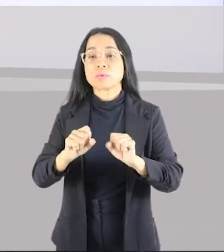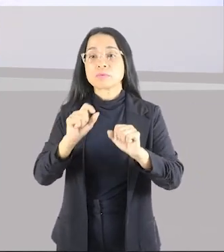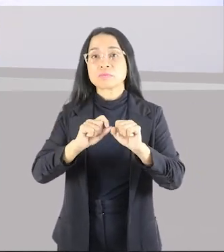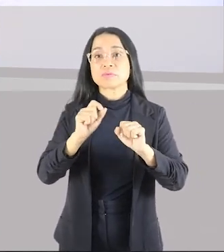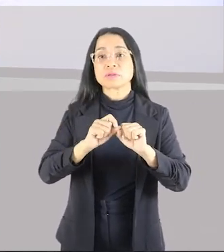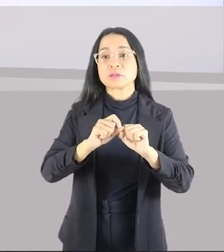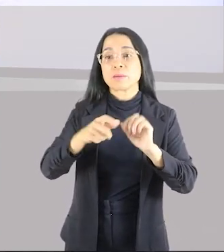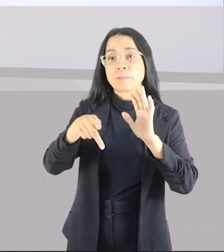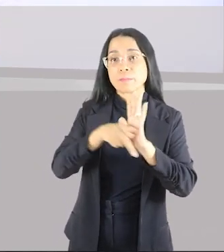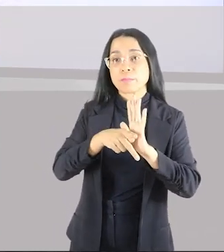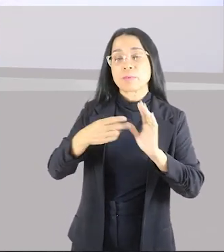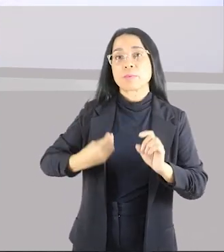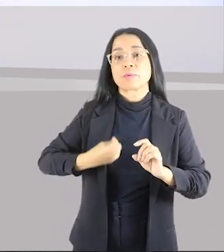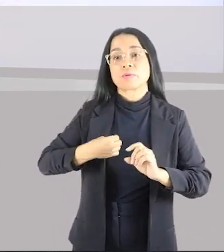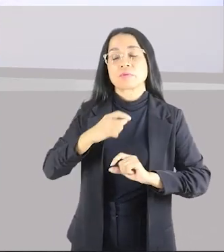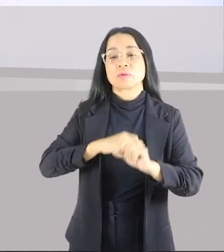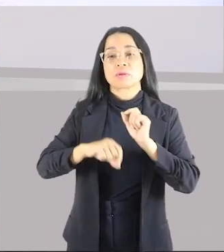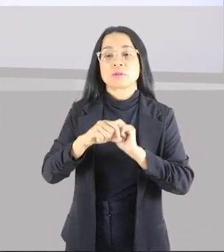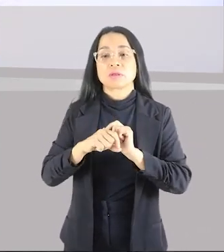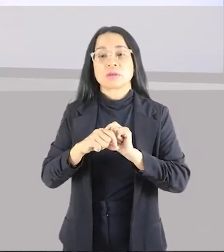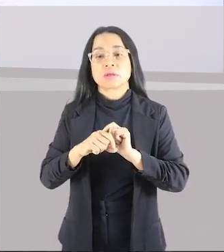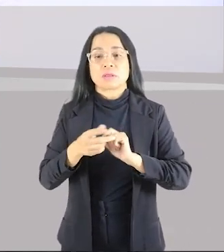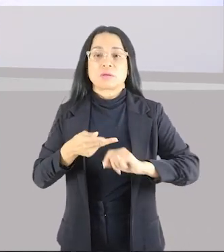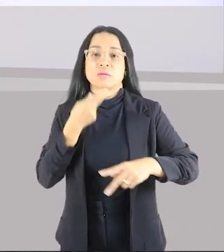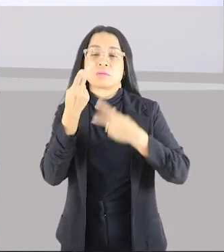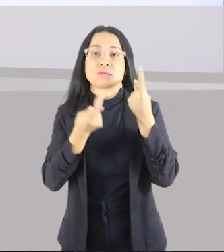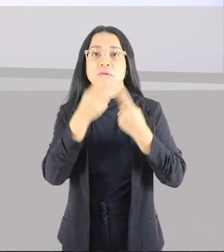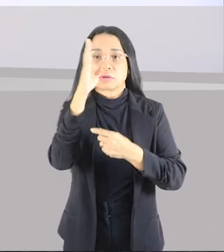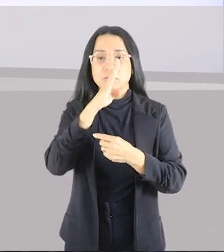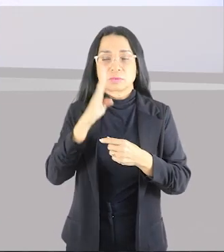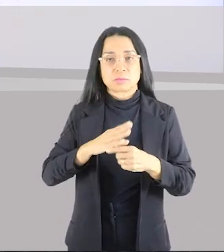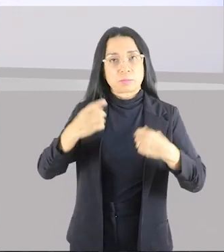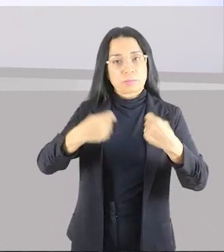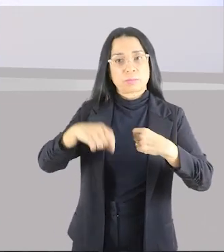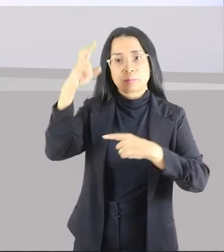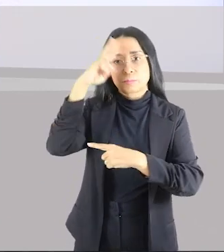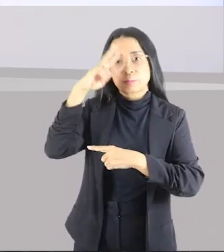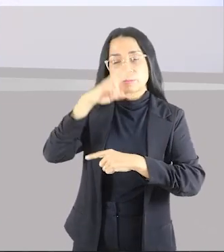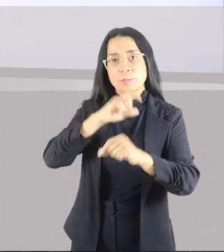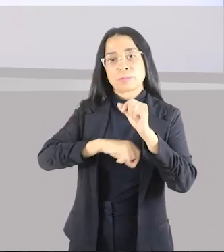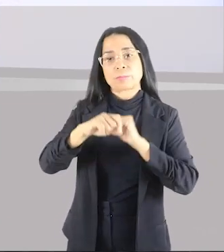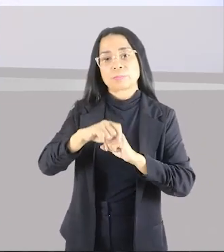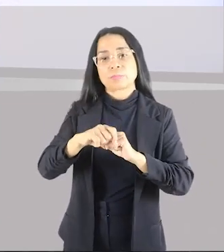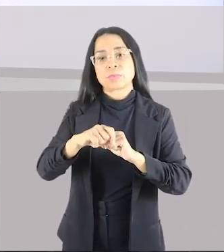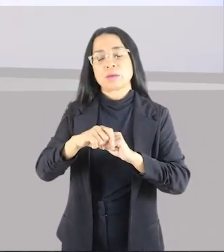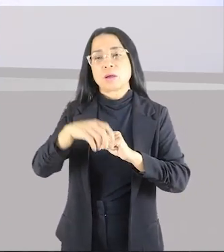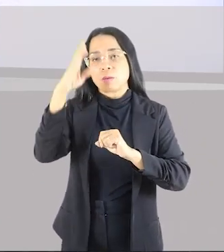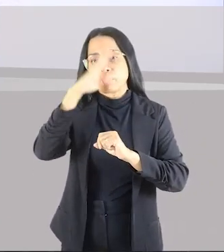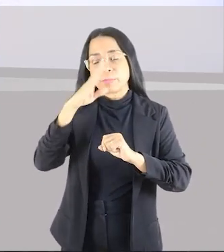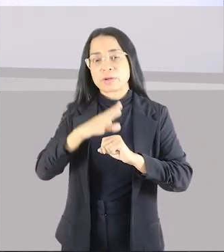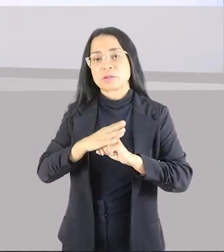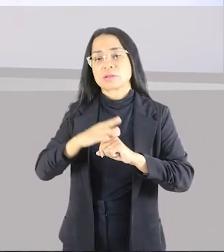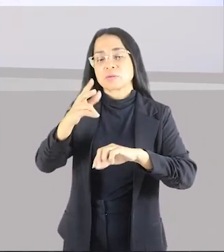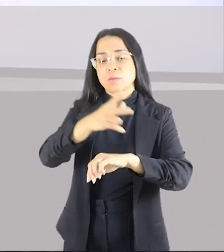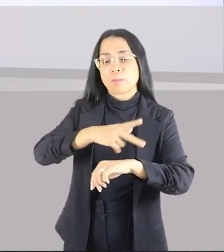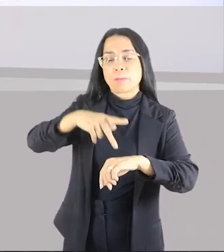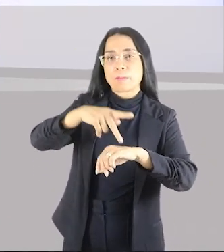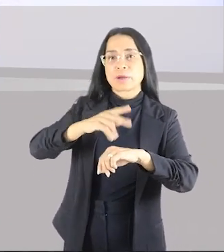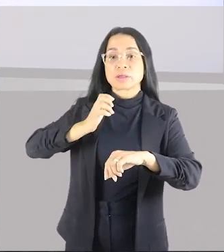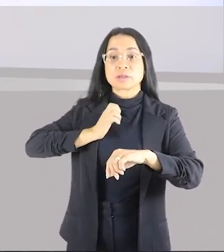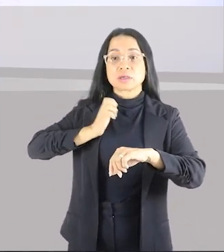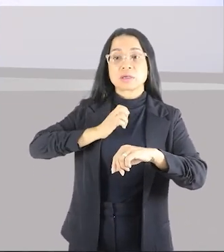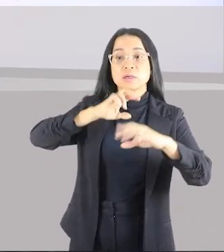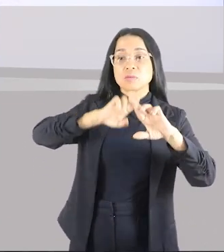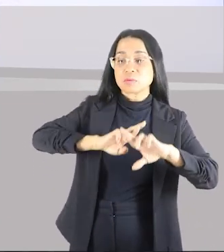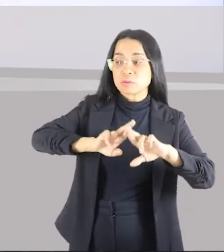de Brasil, nós precisamos sempre levar em consideração que o Brasil é um país rico e diversificado do